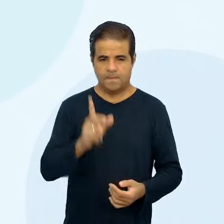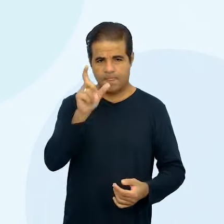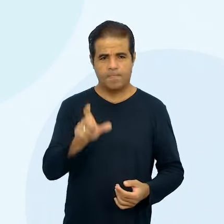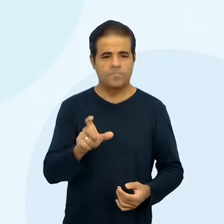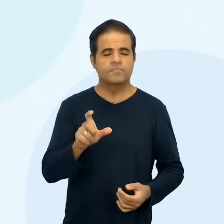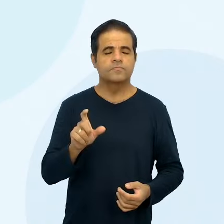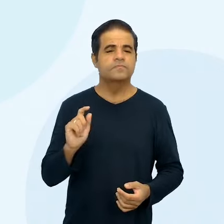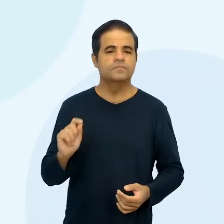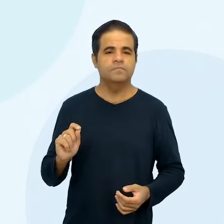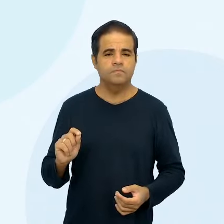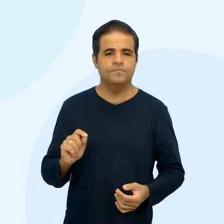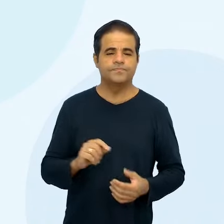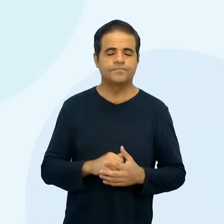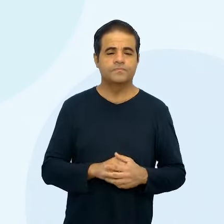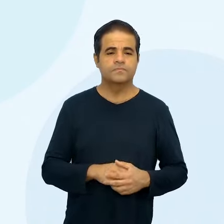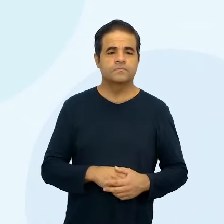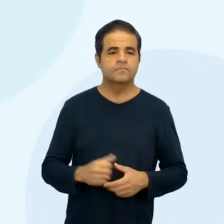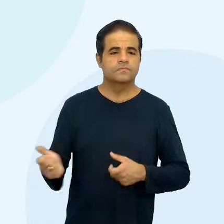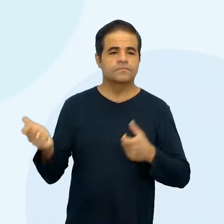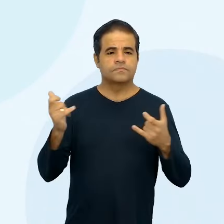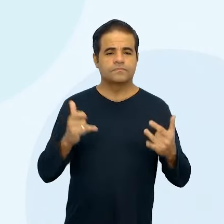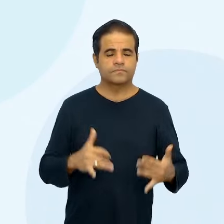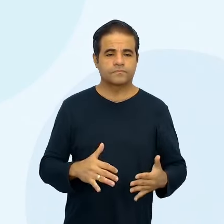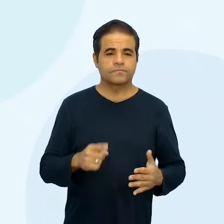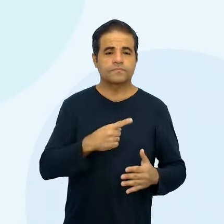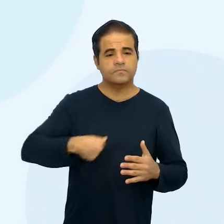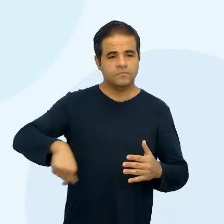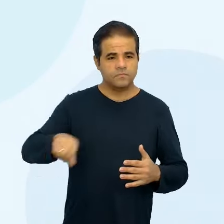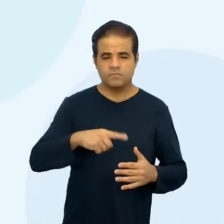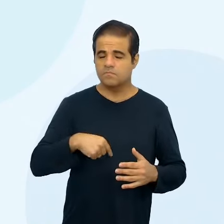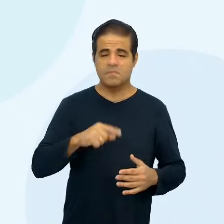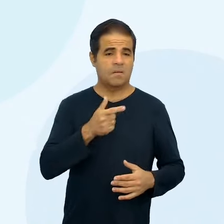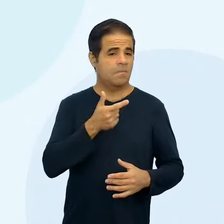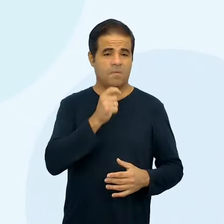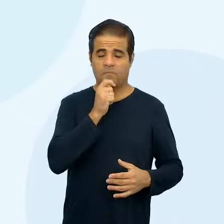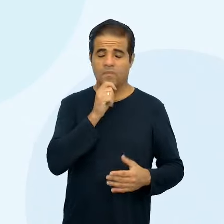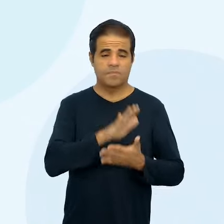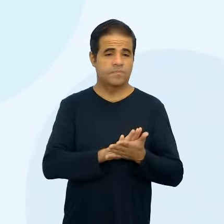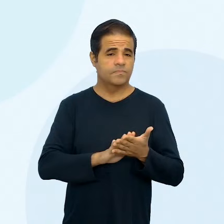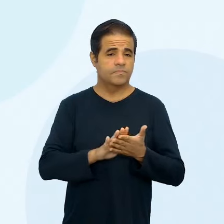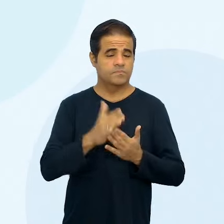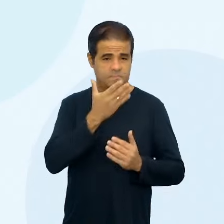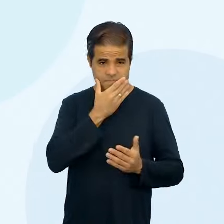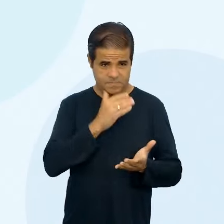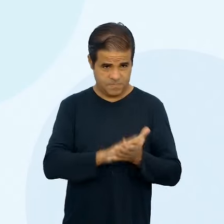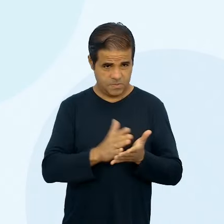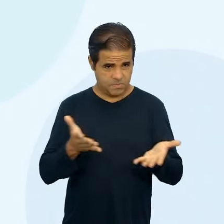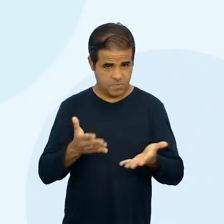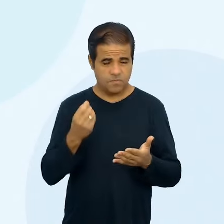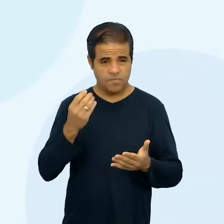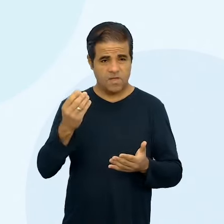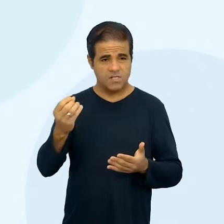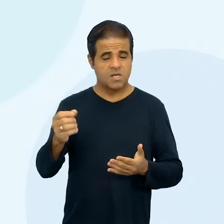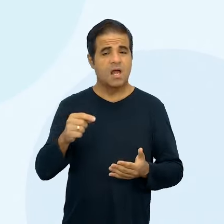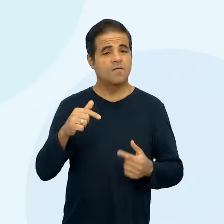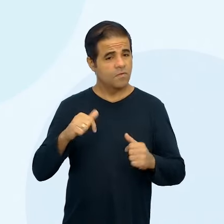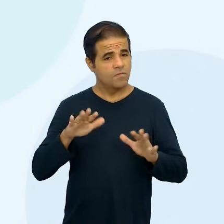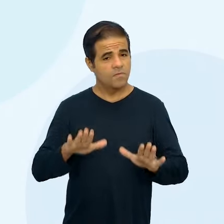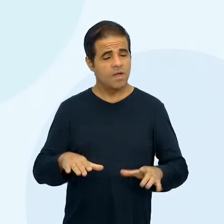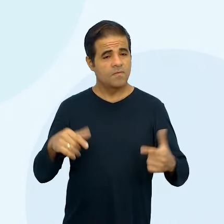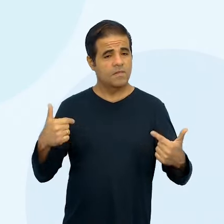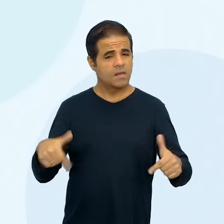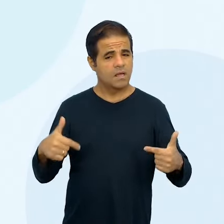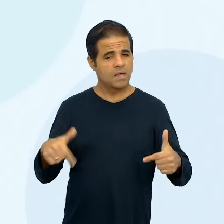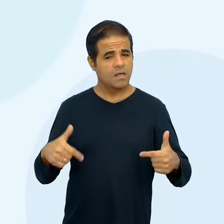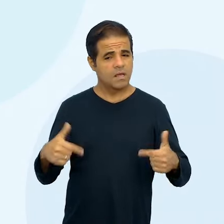né, falando que a gente não tinha nada. Meu marido viajava, eu ficava trabalhando